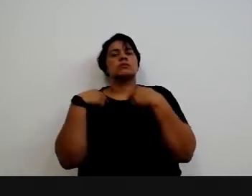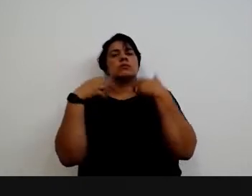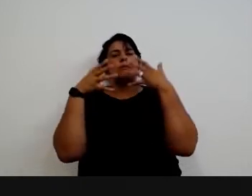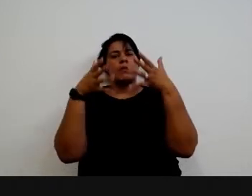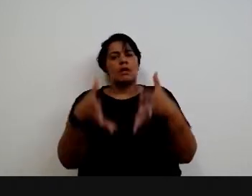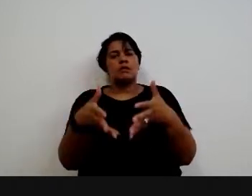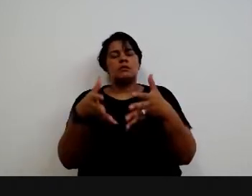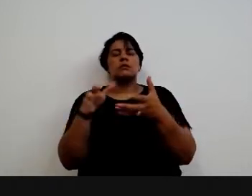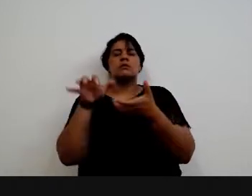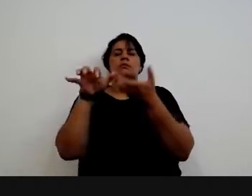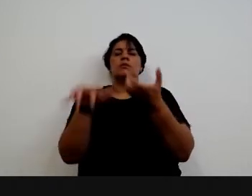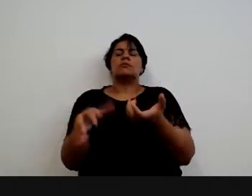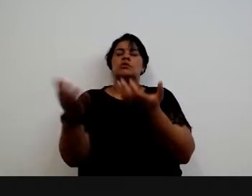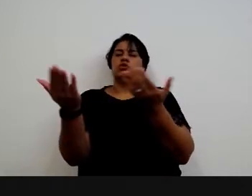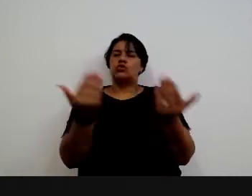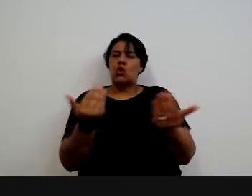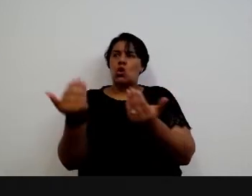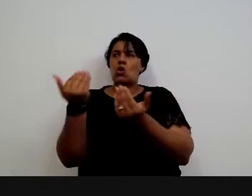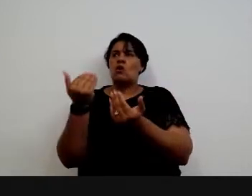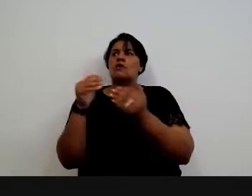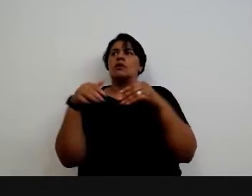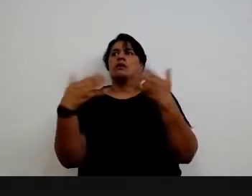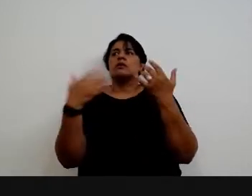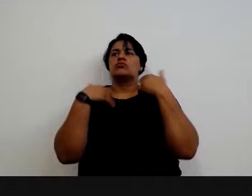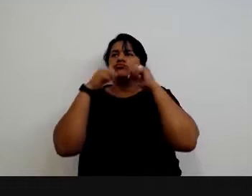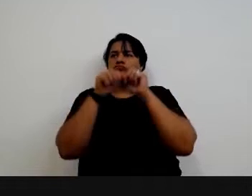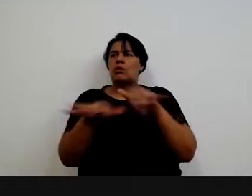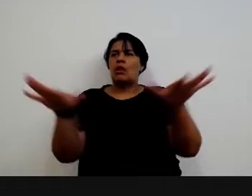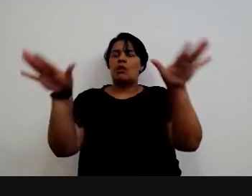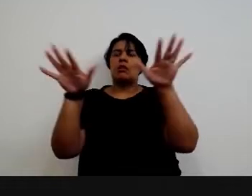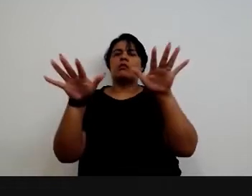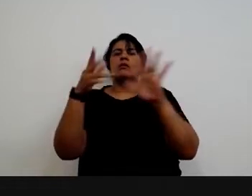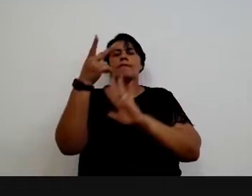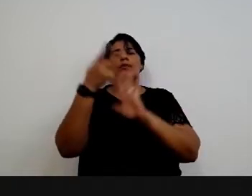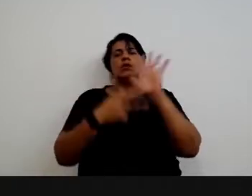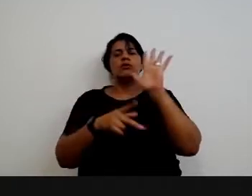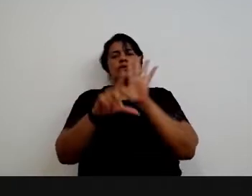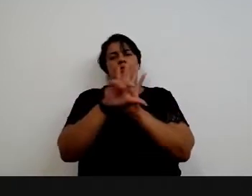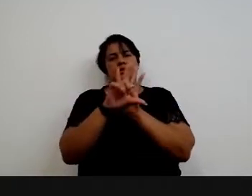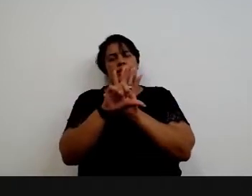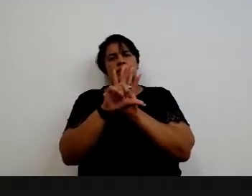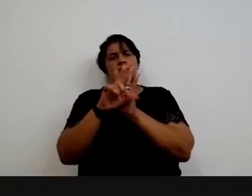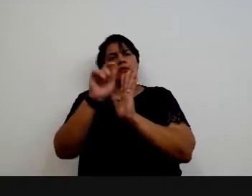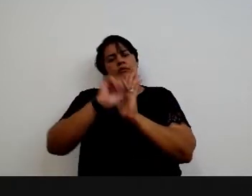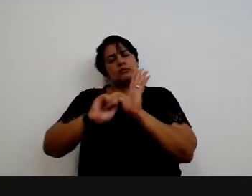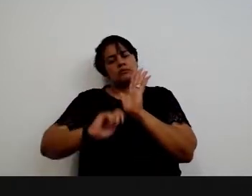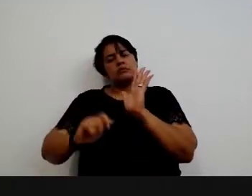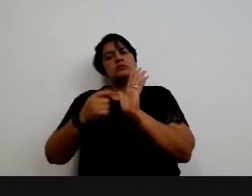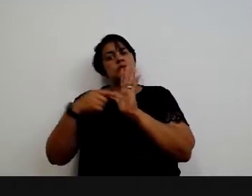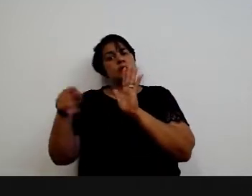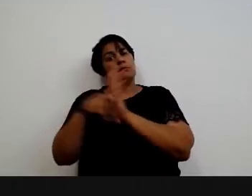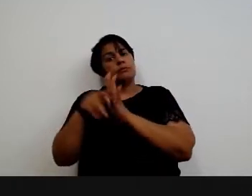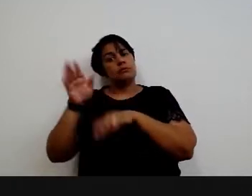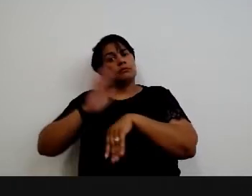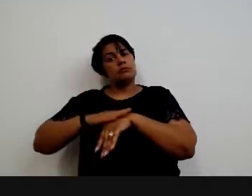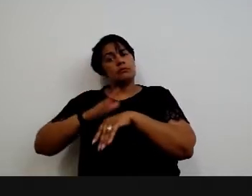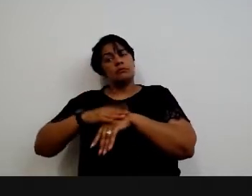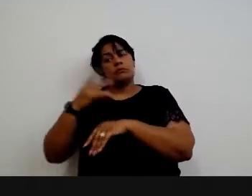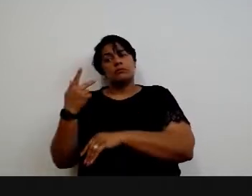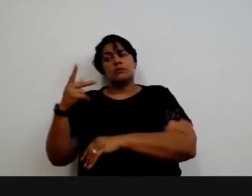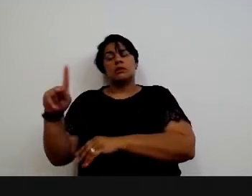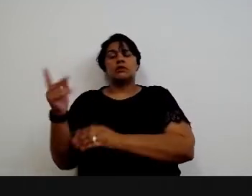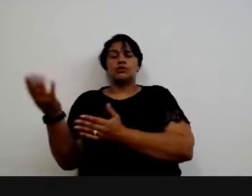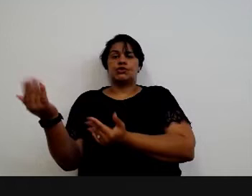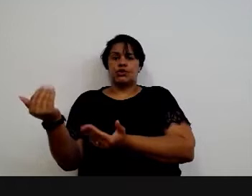participaram do Parlamento Jovem Brasileiro, e lá nós divulgamos projetos de leis escritos por jovens. A gente já teve a apresentação de 2 projetos na Câmara,